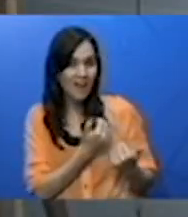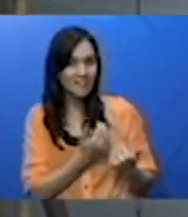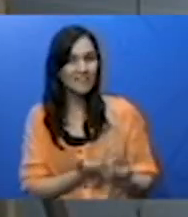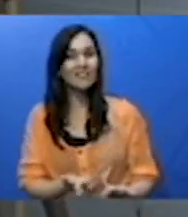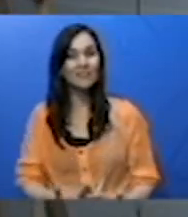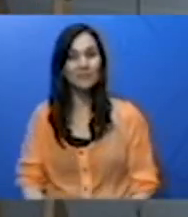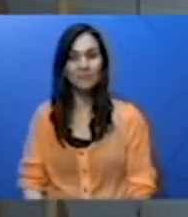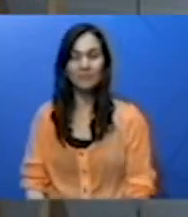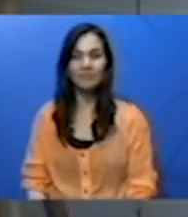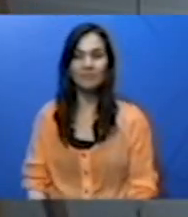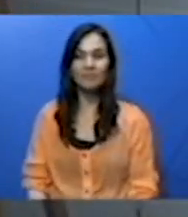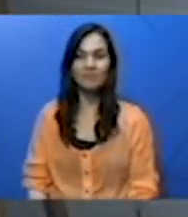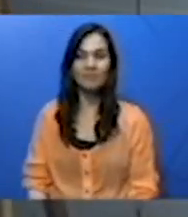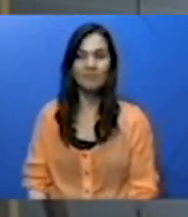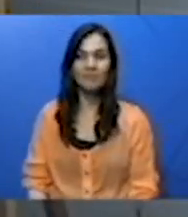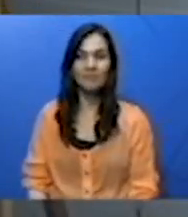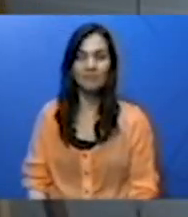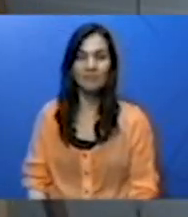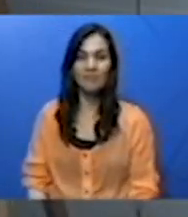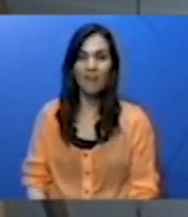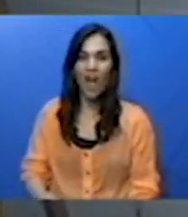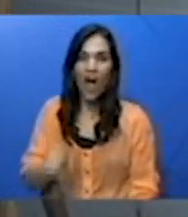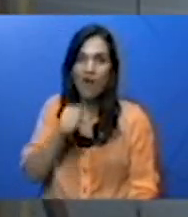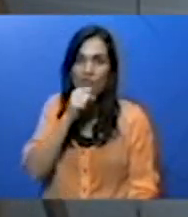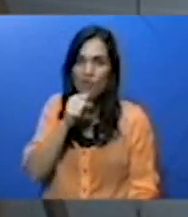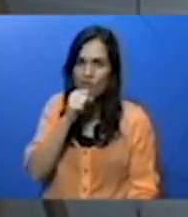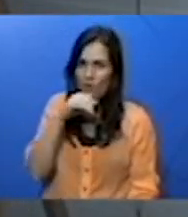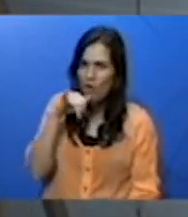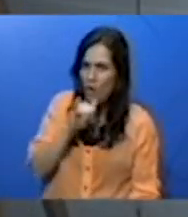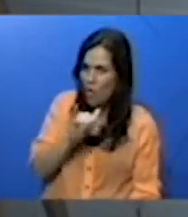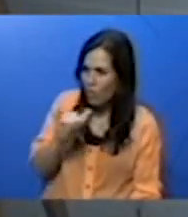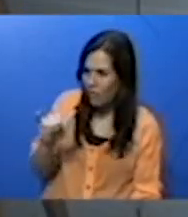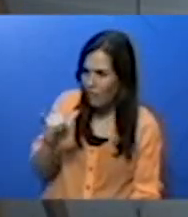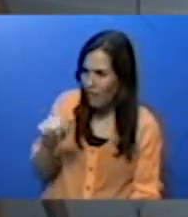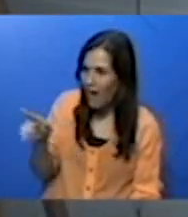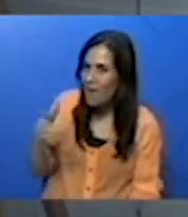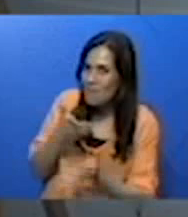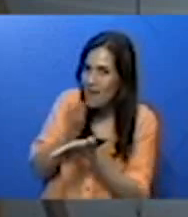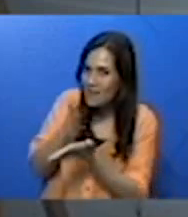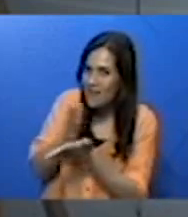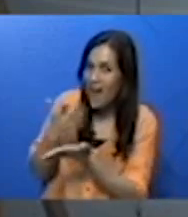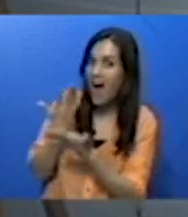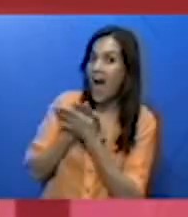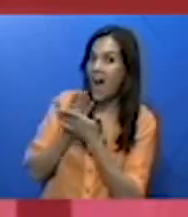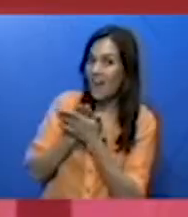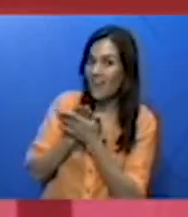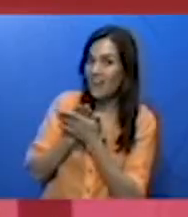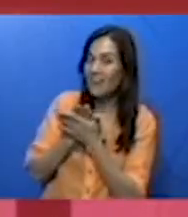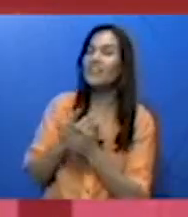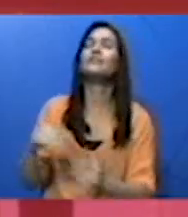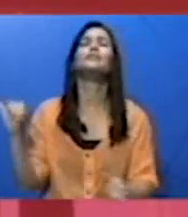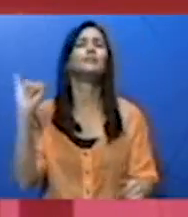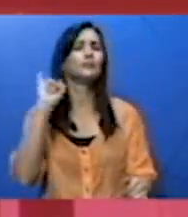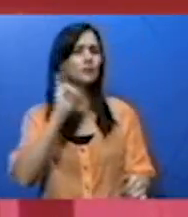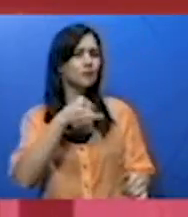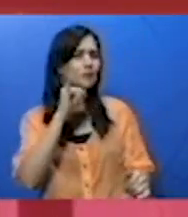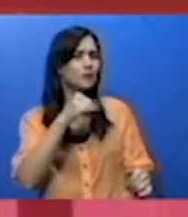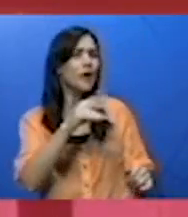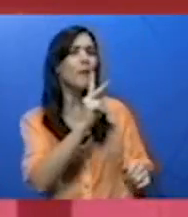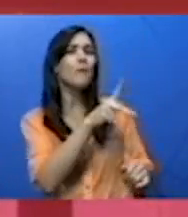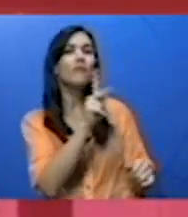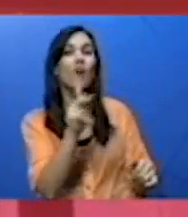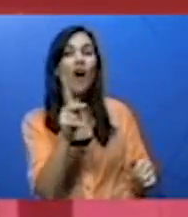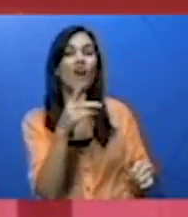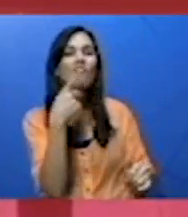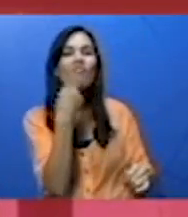terceiro ano. Clarinha, sua vovó te contou que veio aqui participar da aula? Sim, professora, ela disse